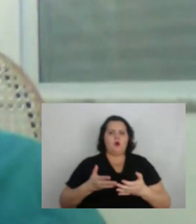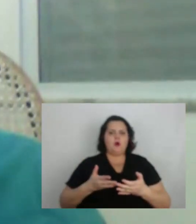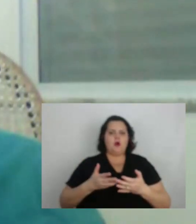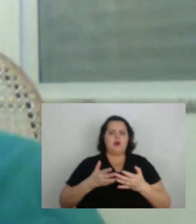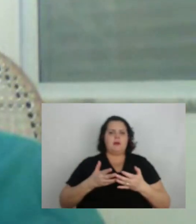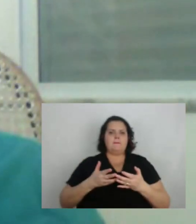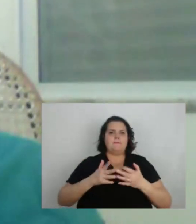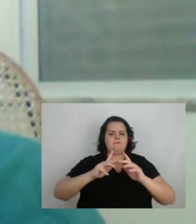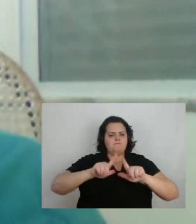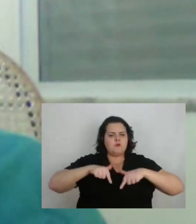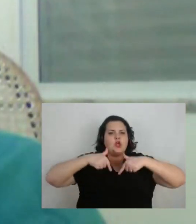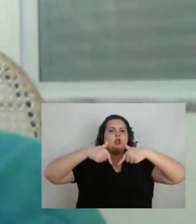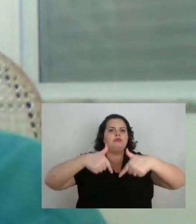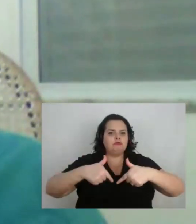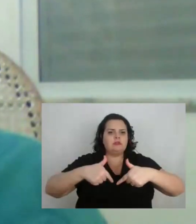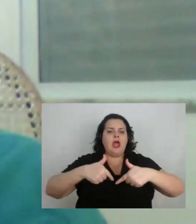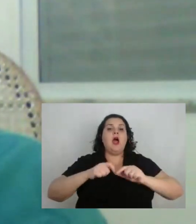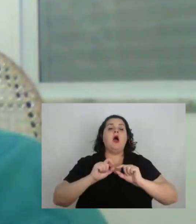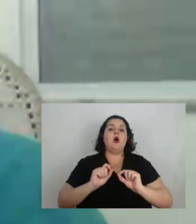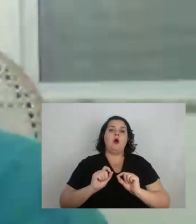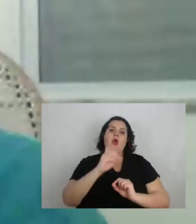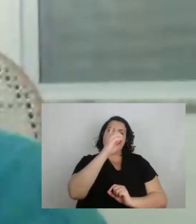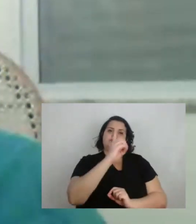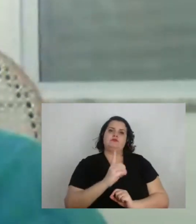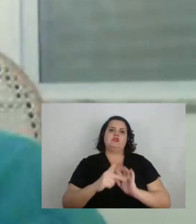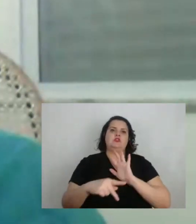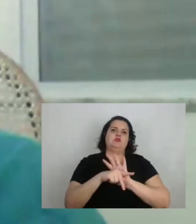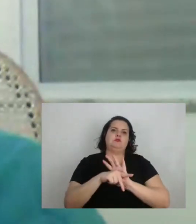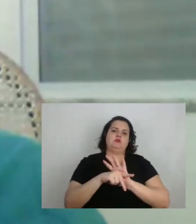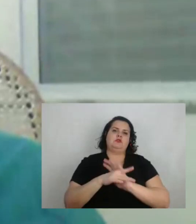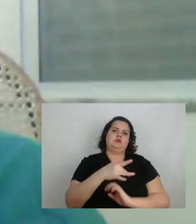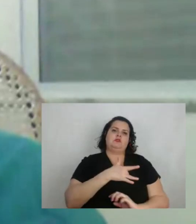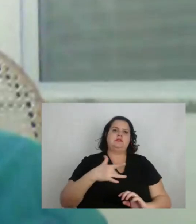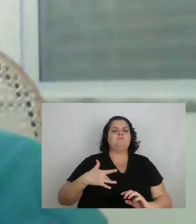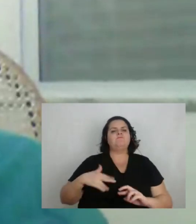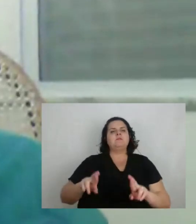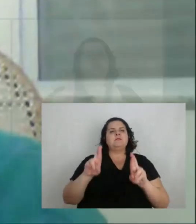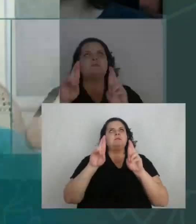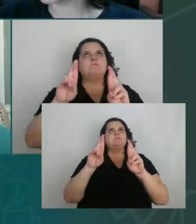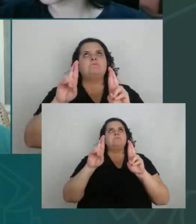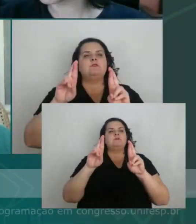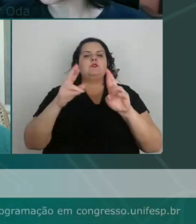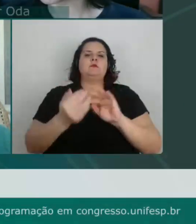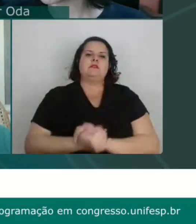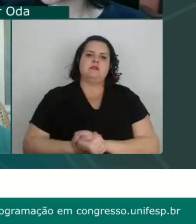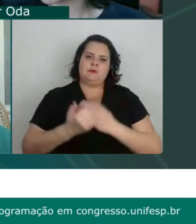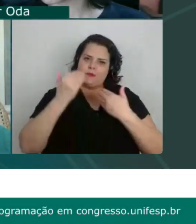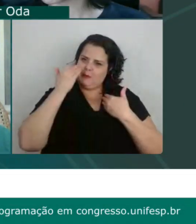ao direito à saúde. Essa, portanto, é a nossa esperança. Muito obrigado.